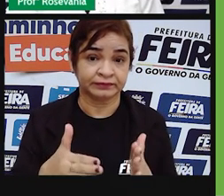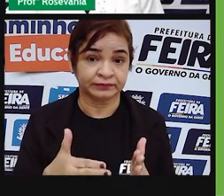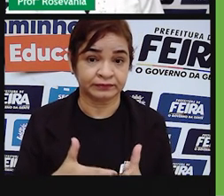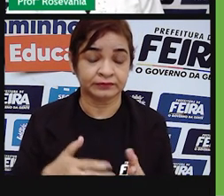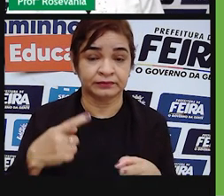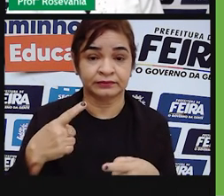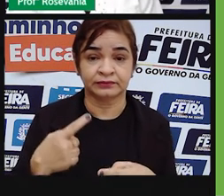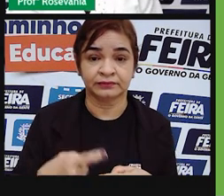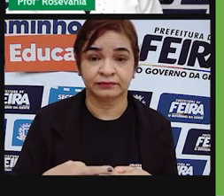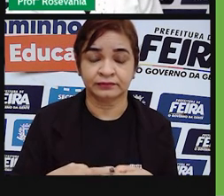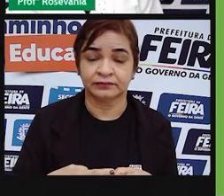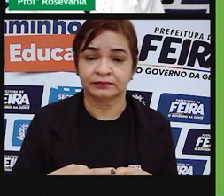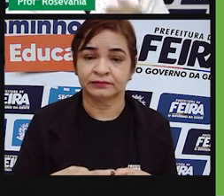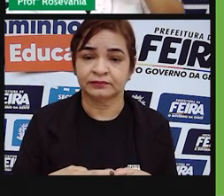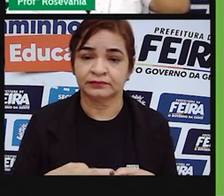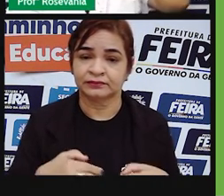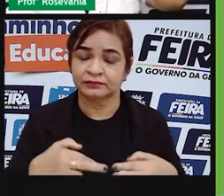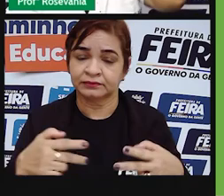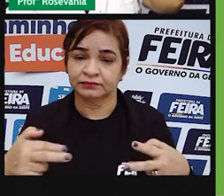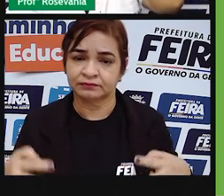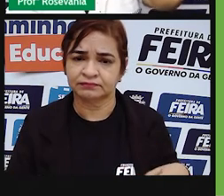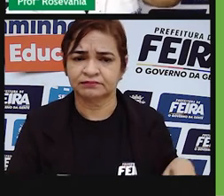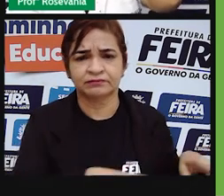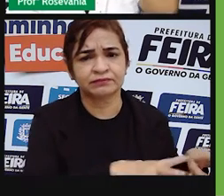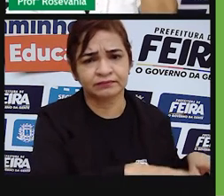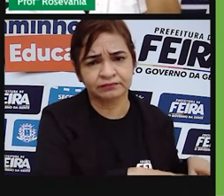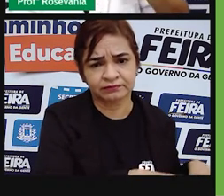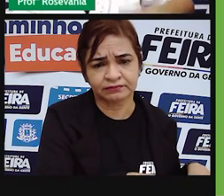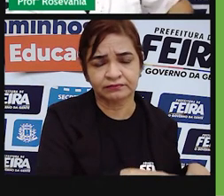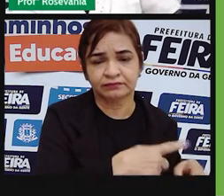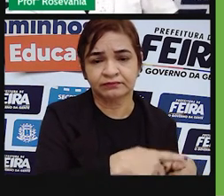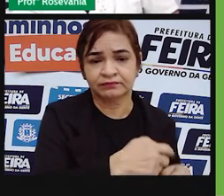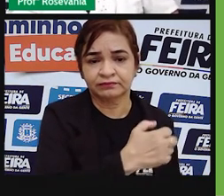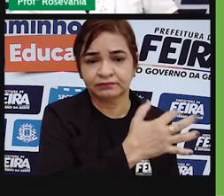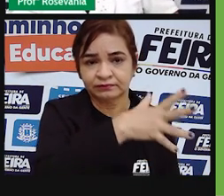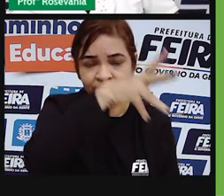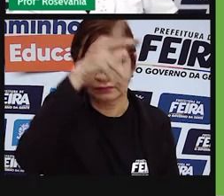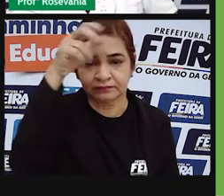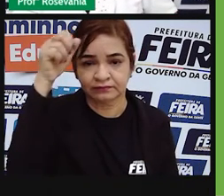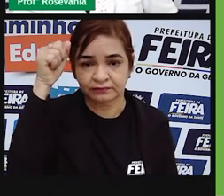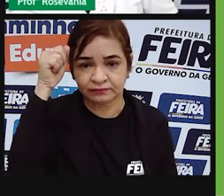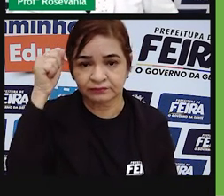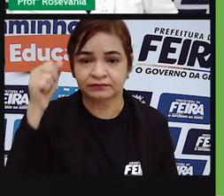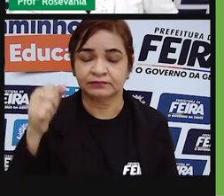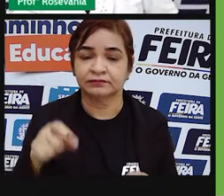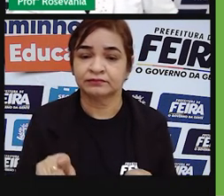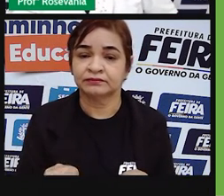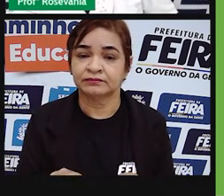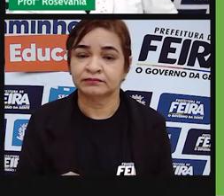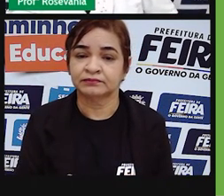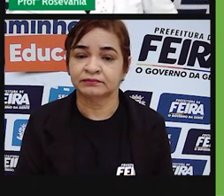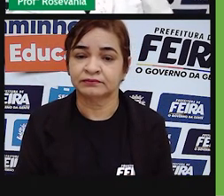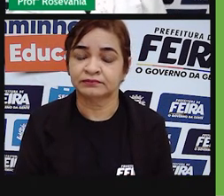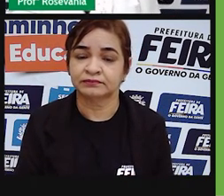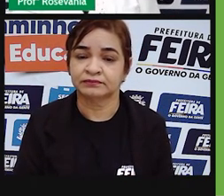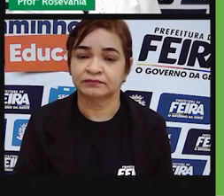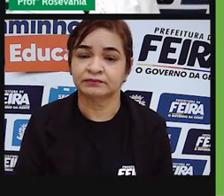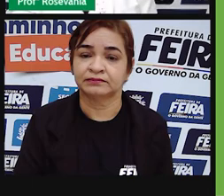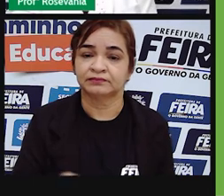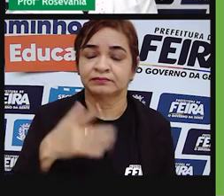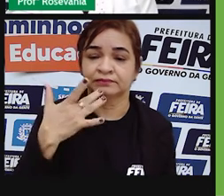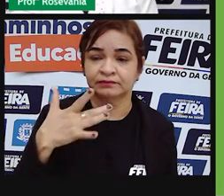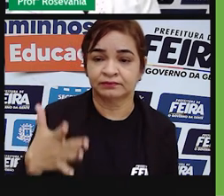porque a gente tem muitas madeiras, né, por conta da floresta amazônica aí, e a gente também tem a questão do ouro, né,